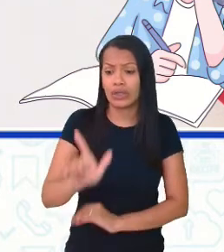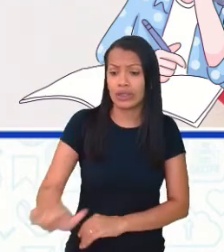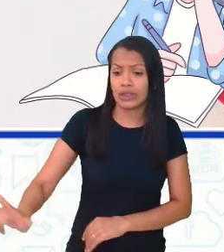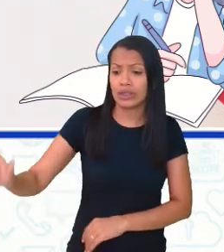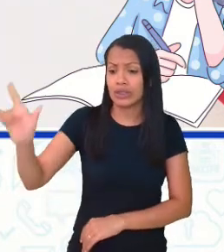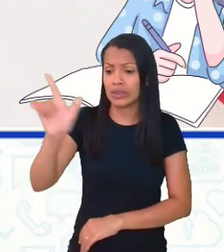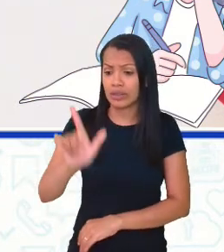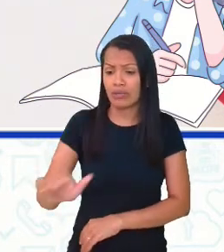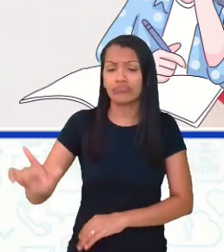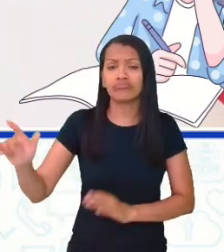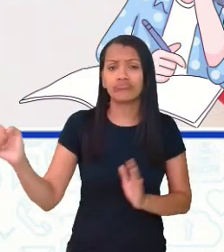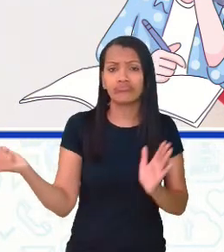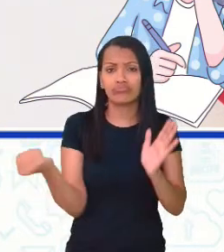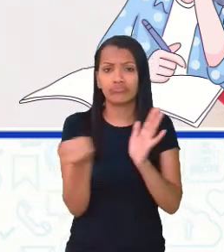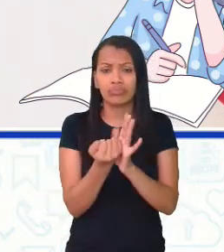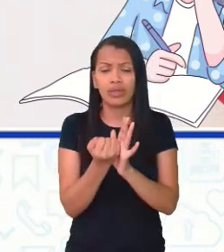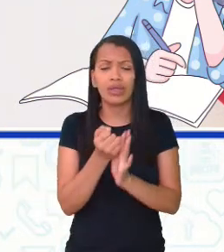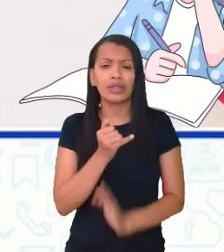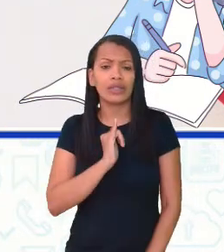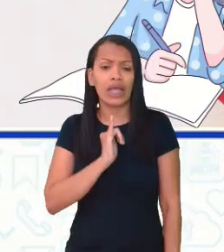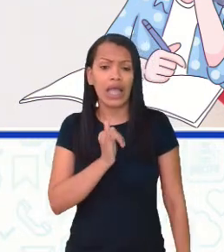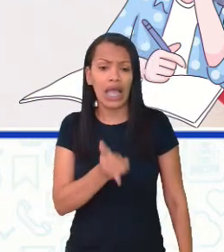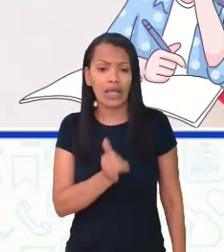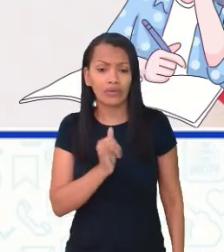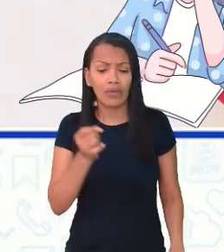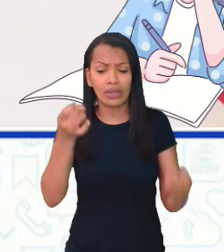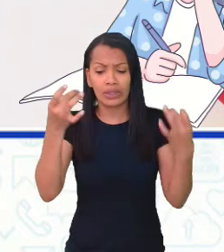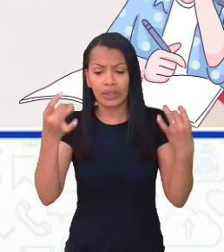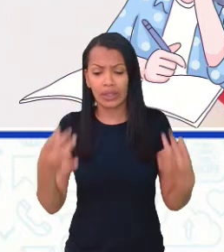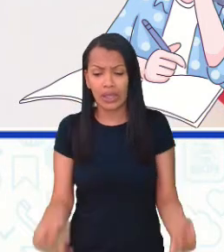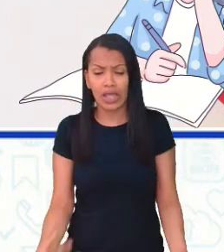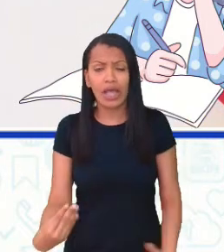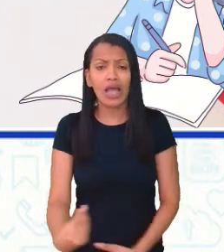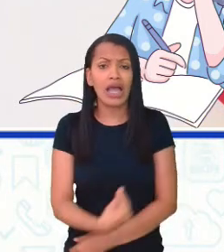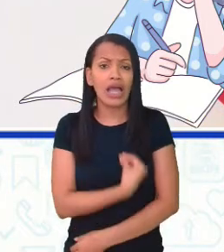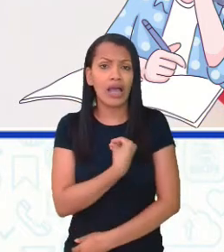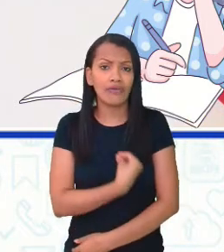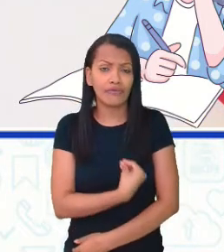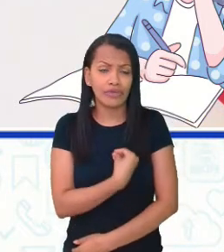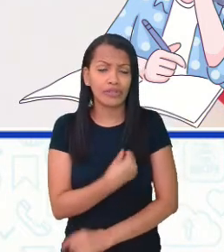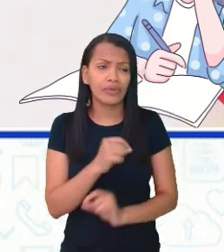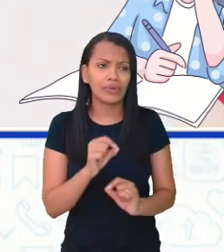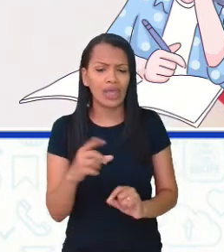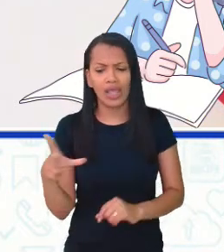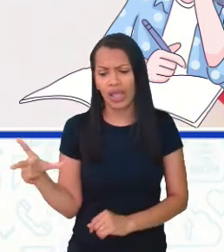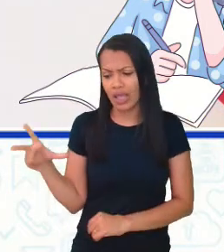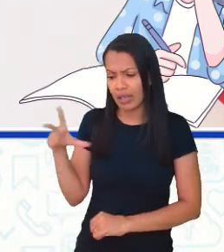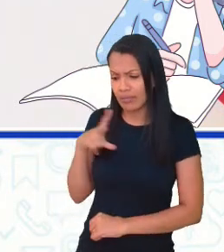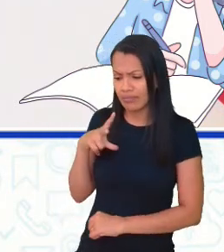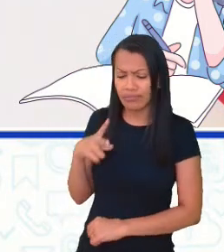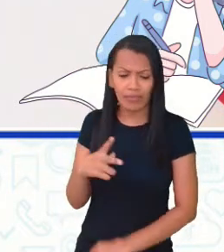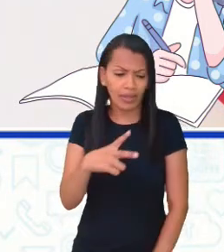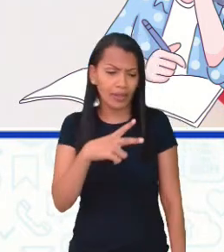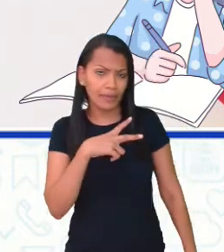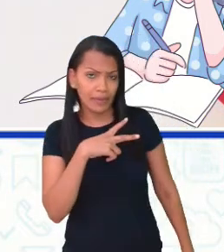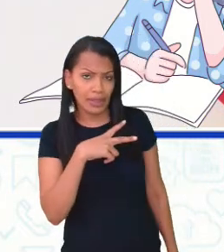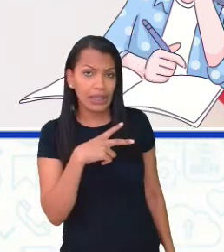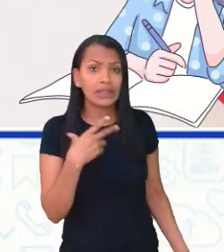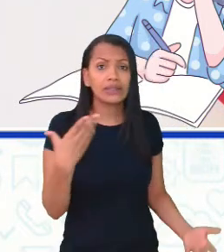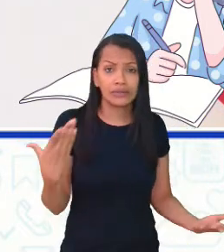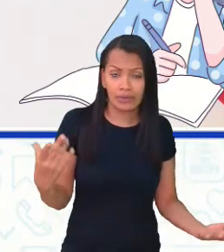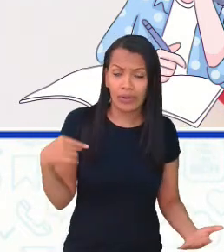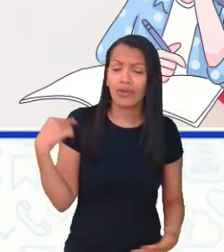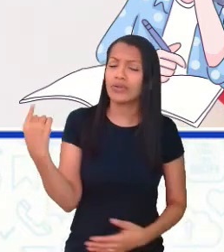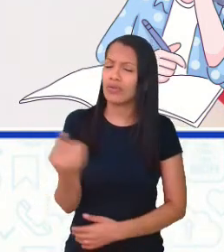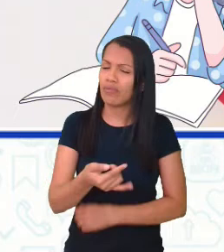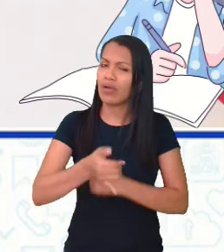marcado pela narração de situações cotidianas sob uma ótica individualizada. Foi a crônica que a gente leu de Clarice.